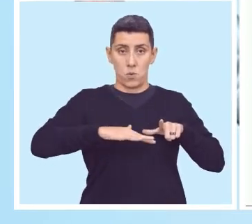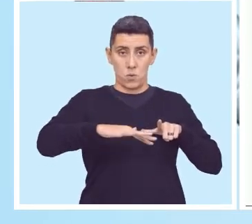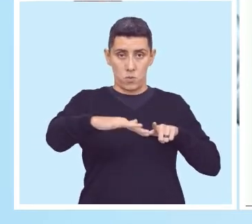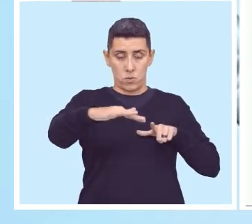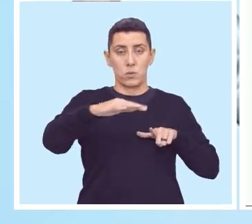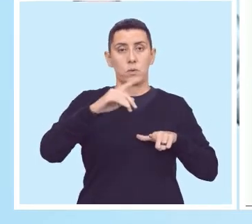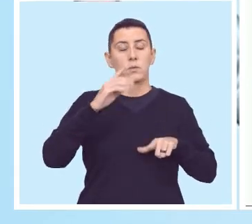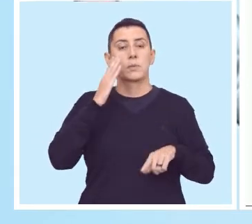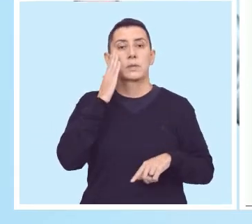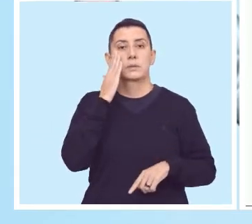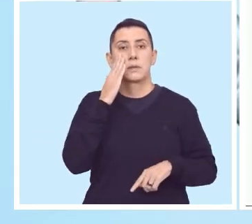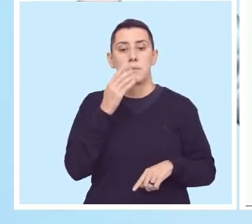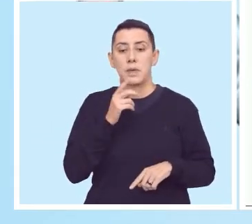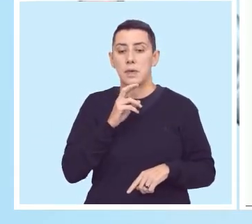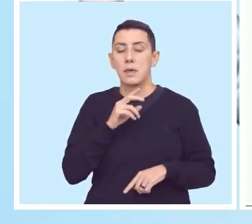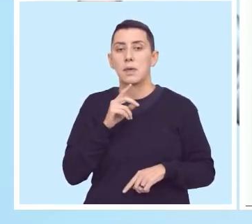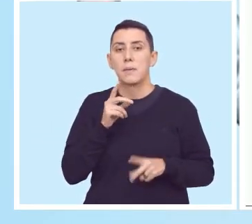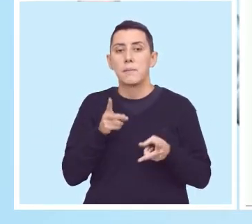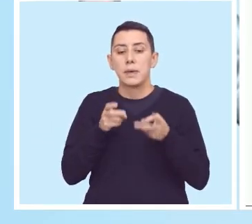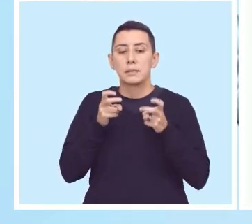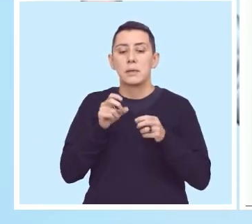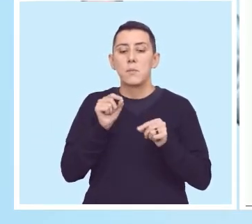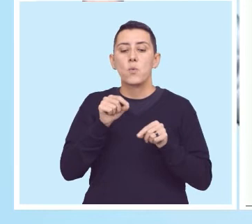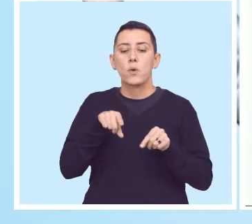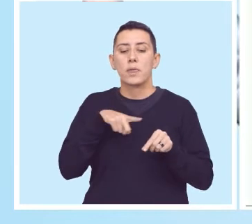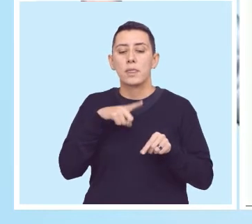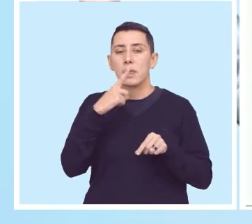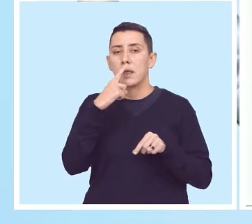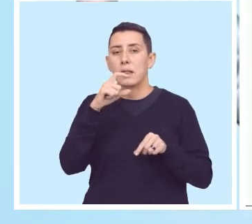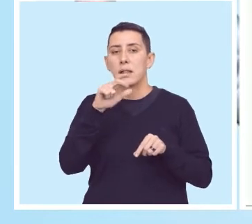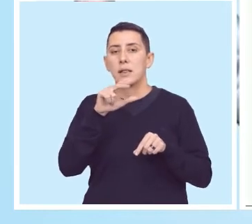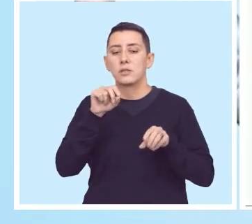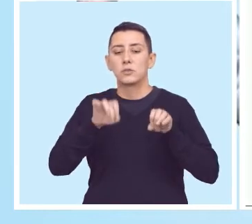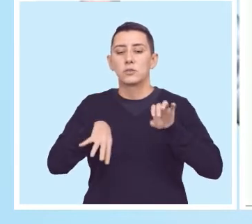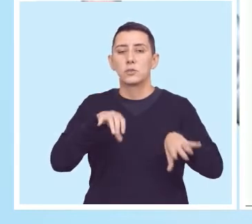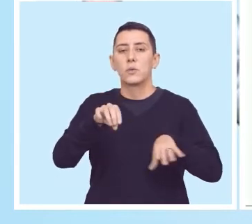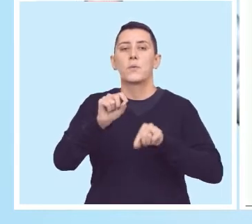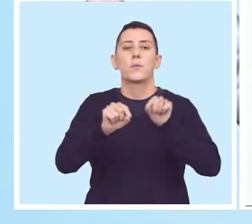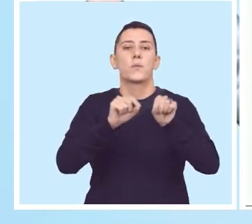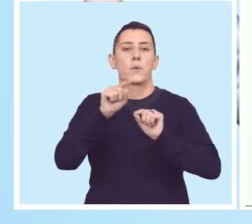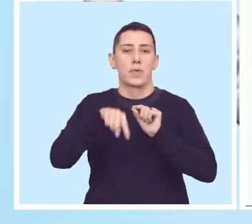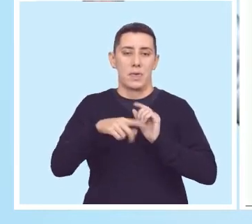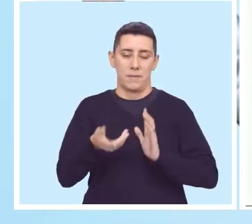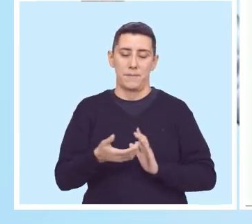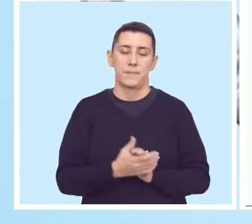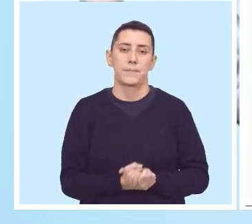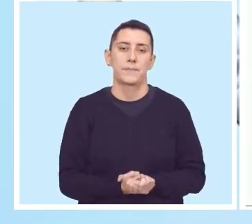boa resolução dos objetos que estão inseridos no contexto do Igarapé do 40.